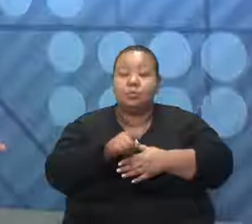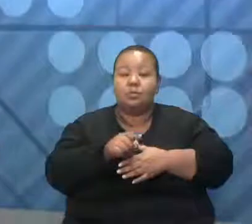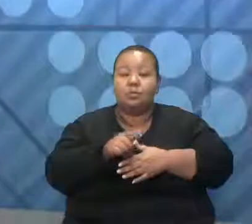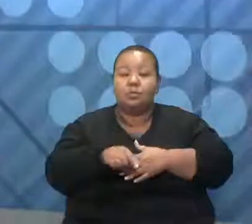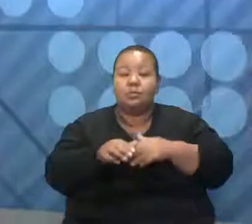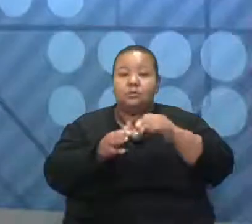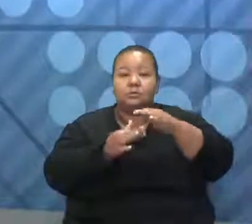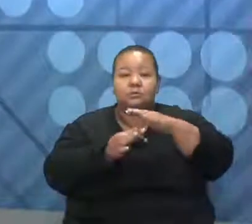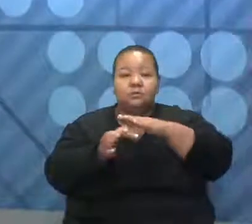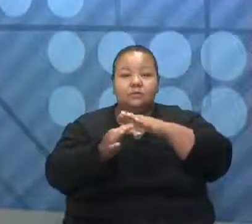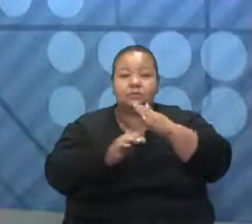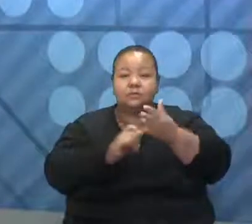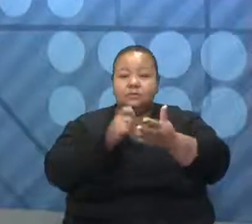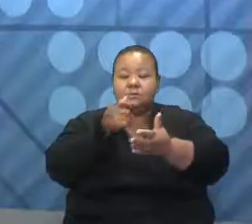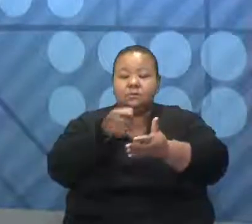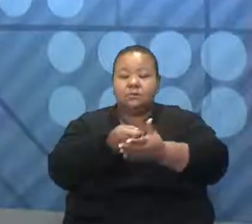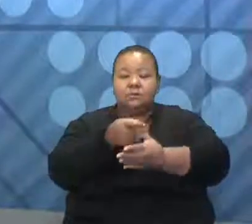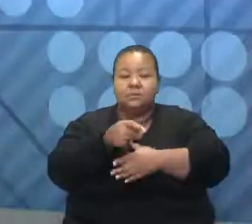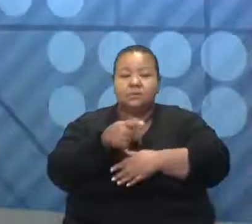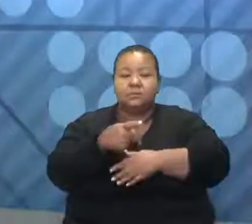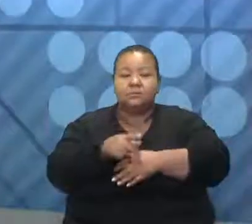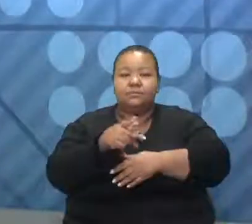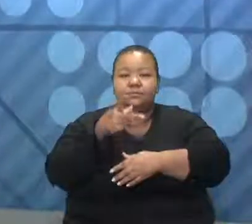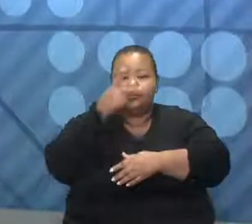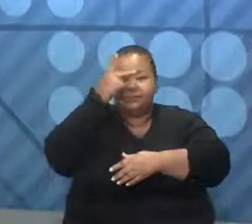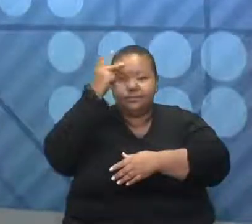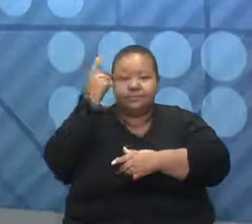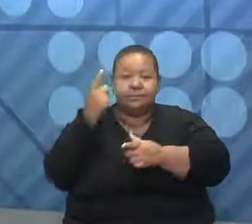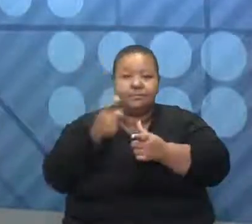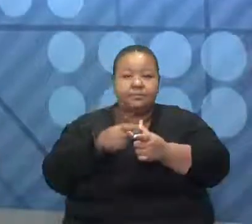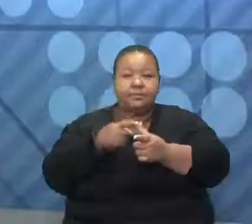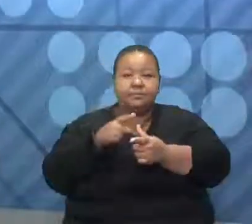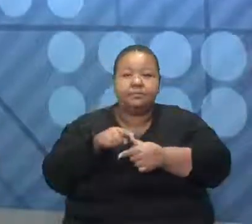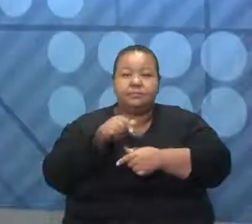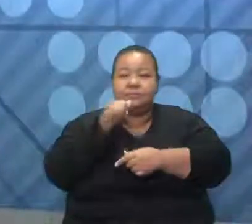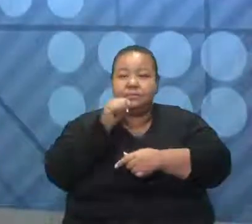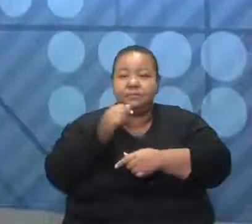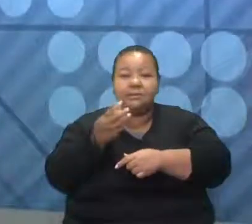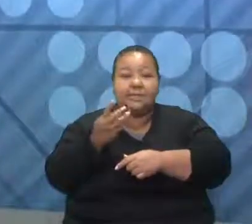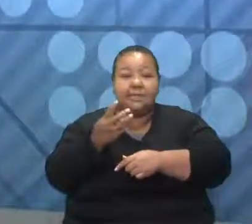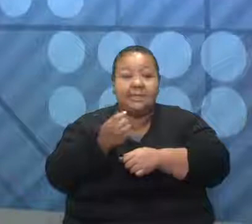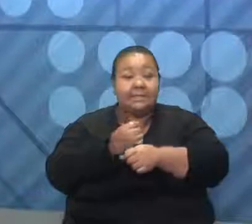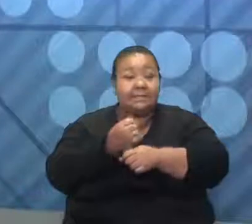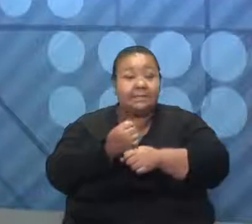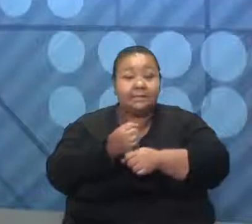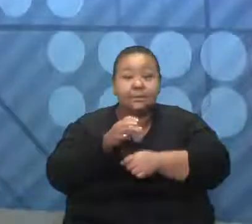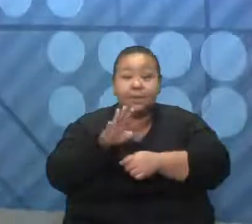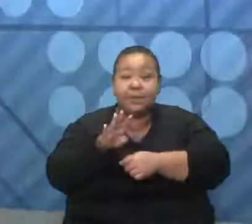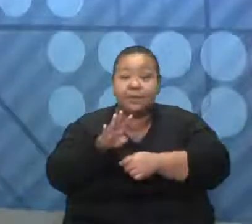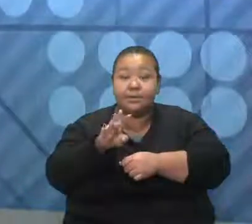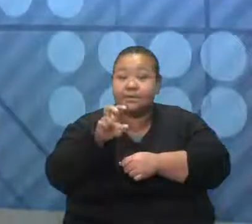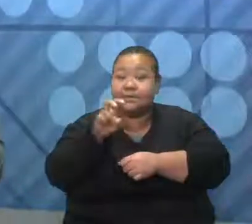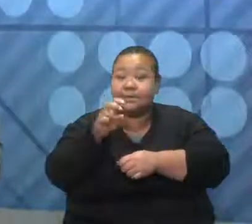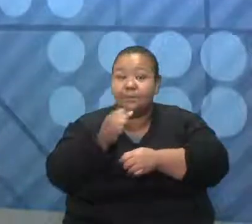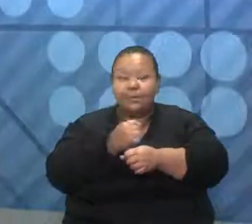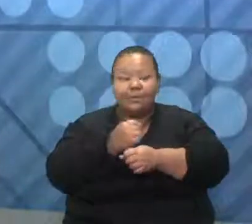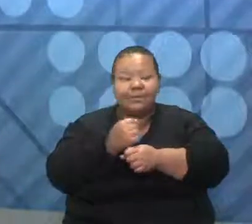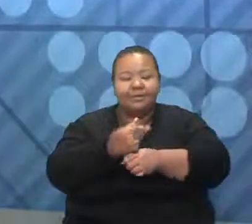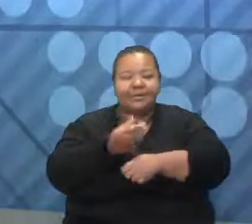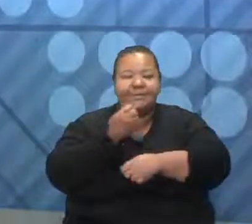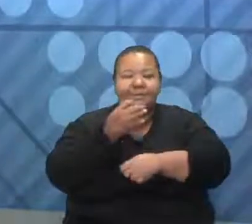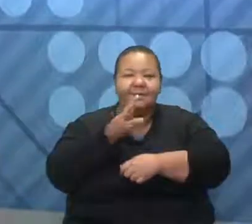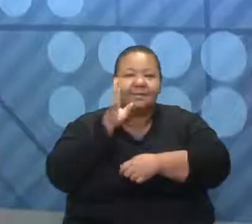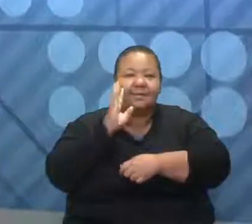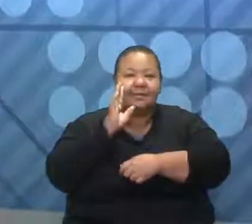seus fornecedores, pagar todas as pessoas que ela está devendo, daqui 3 anos, 4 anos, 5 anos. É interessante